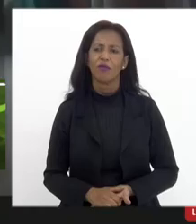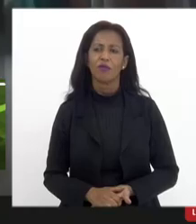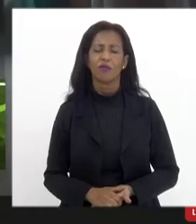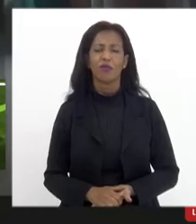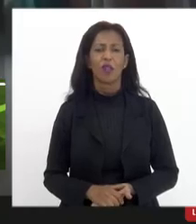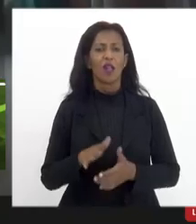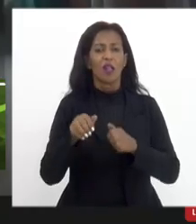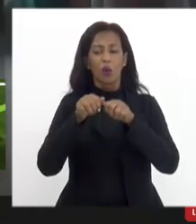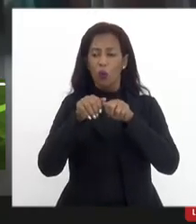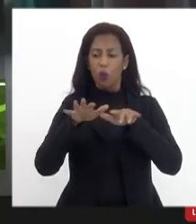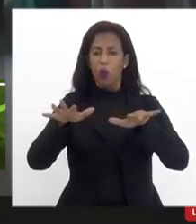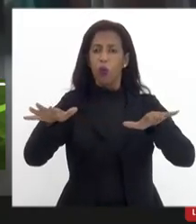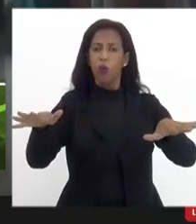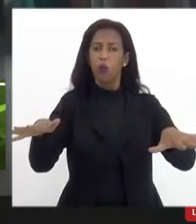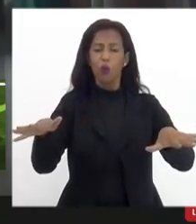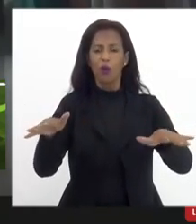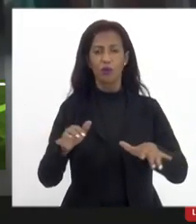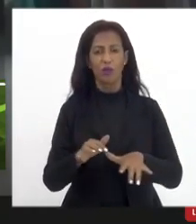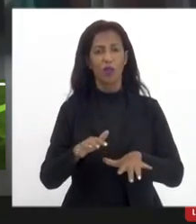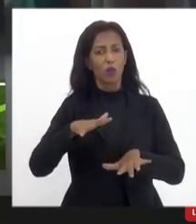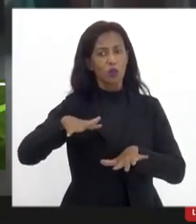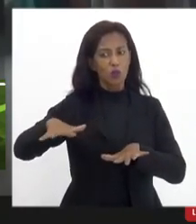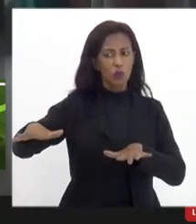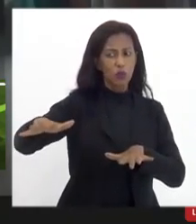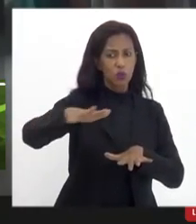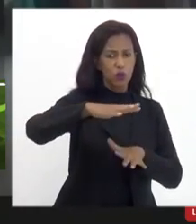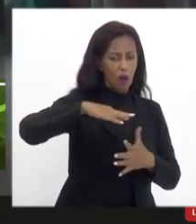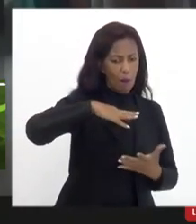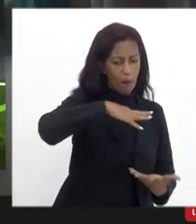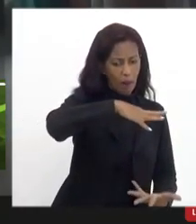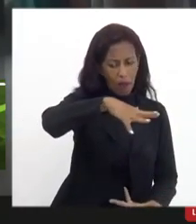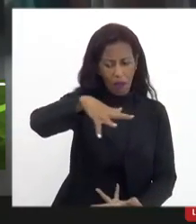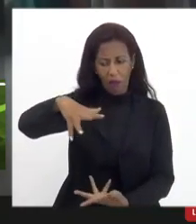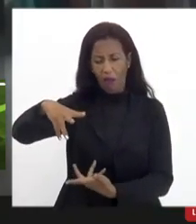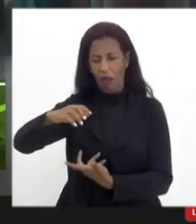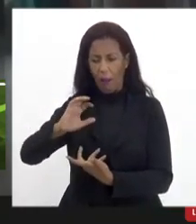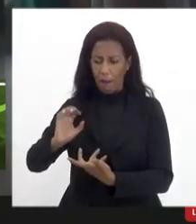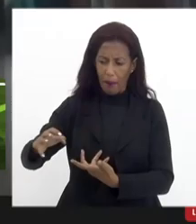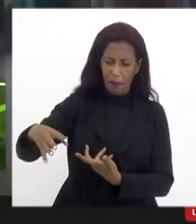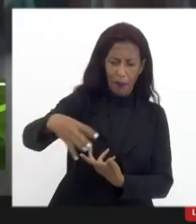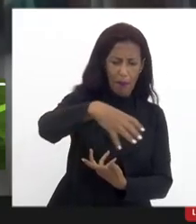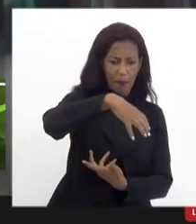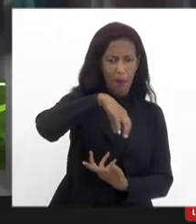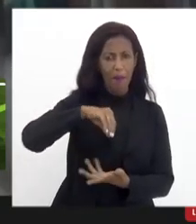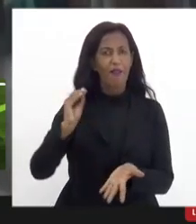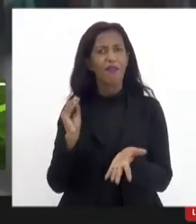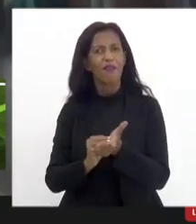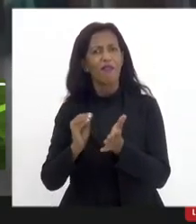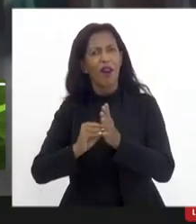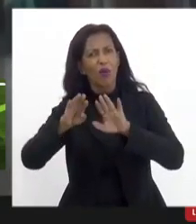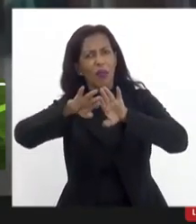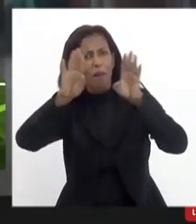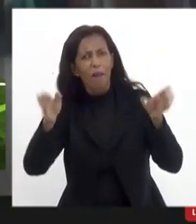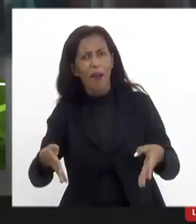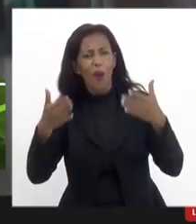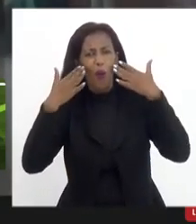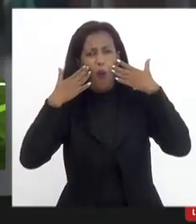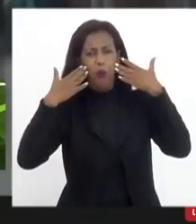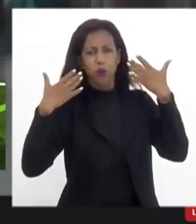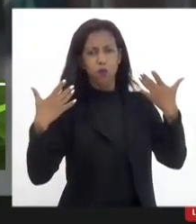não amplia o universo, não chega aos palcos.